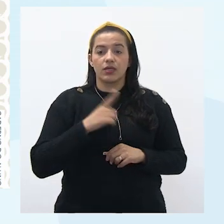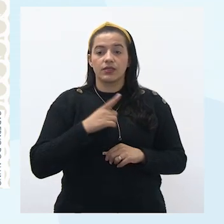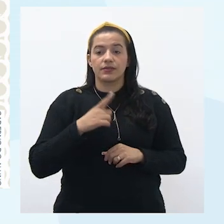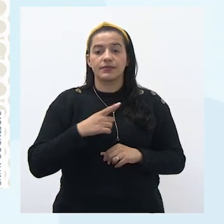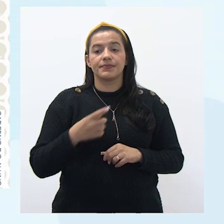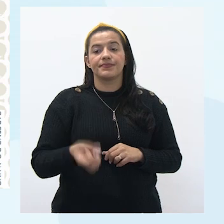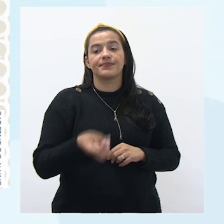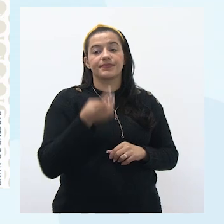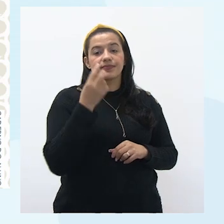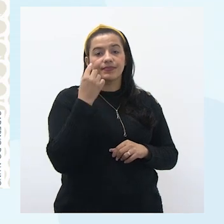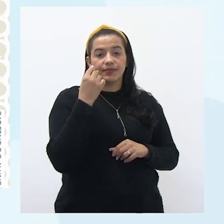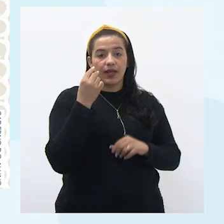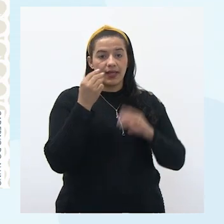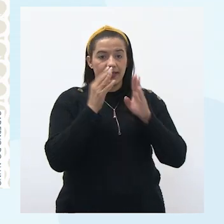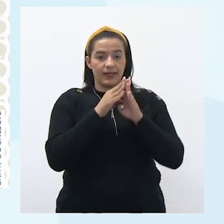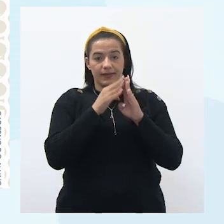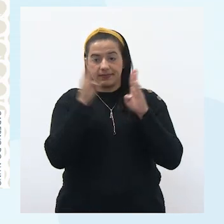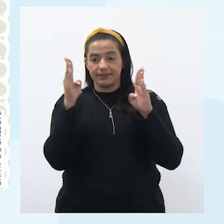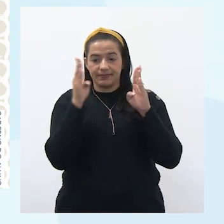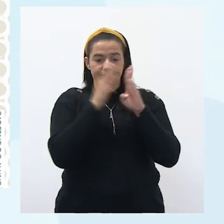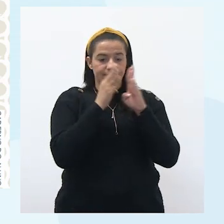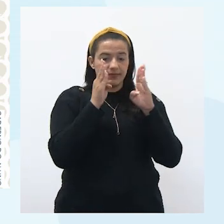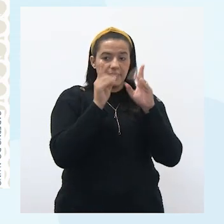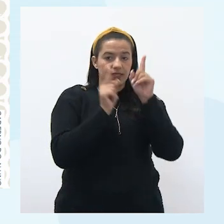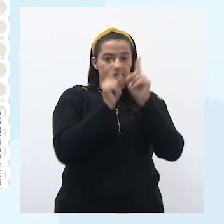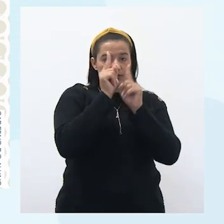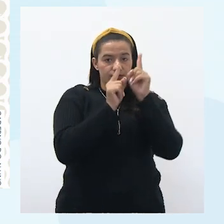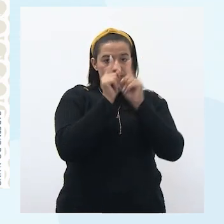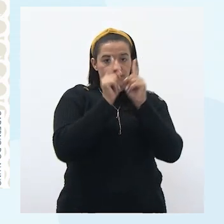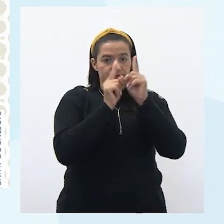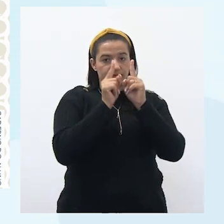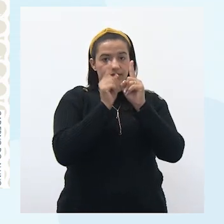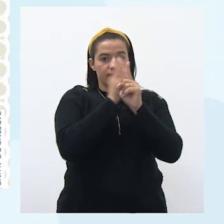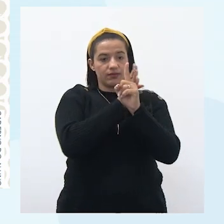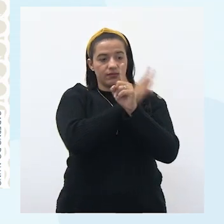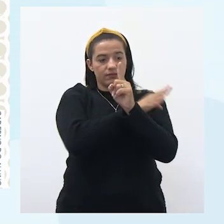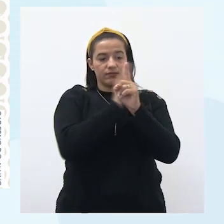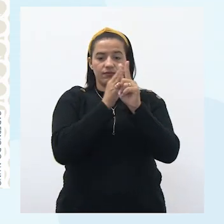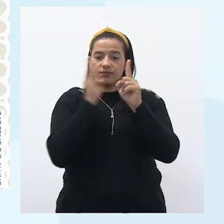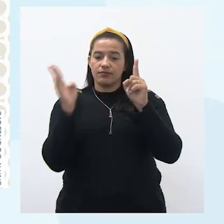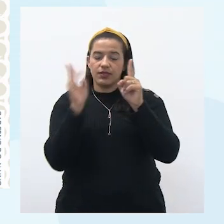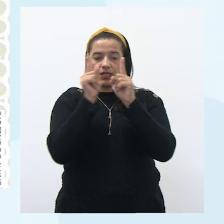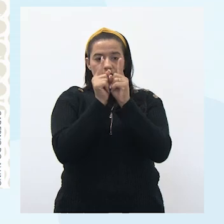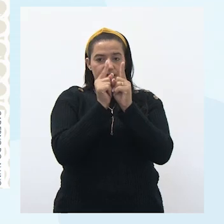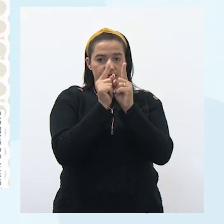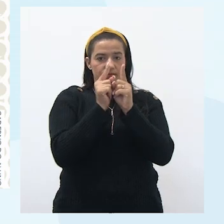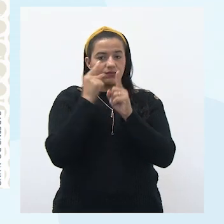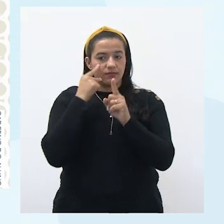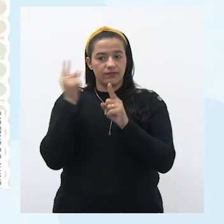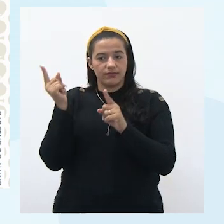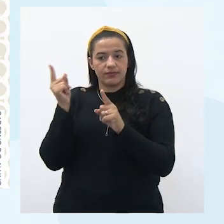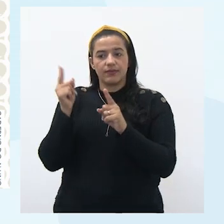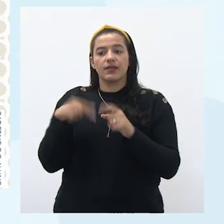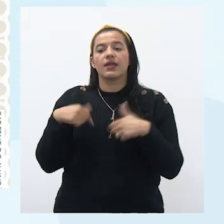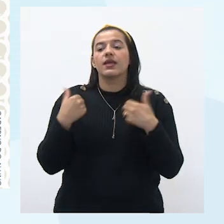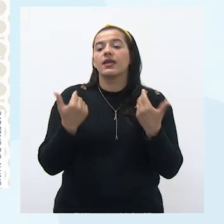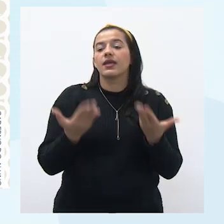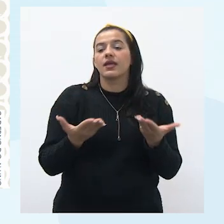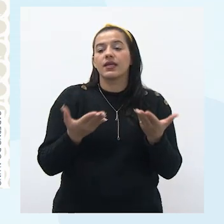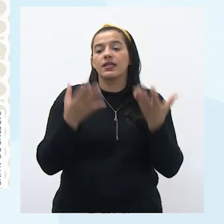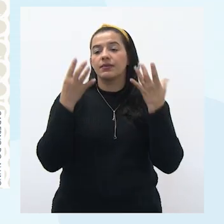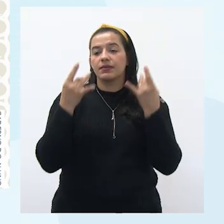aqui 3 degraus intermediários. Esses são os 4 principais. E o que significa os intermediários? Por que eles não trazem